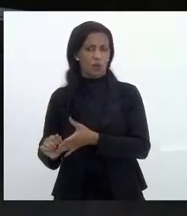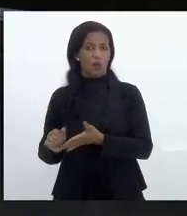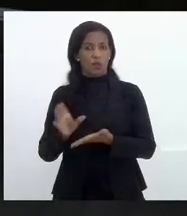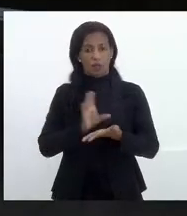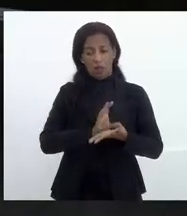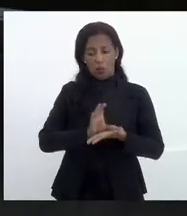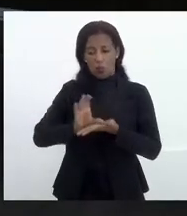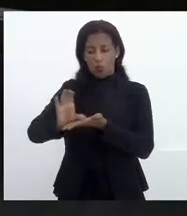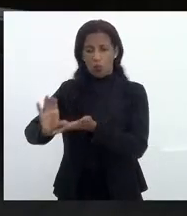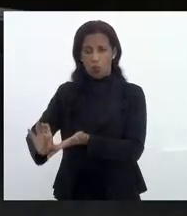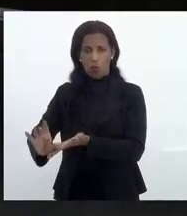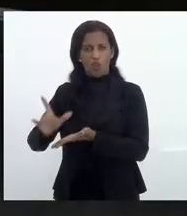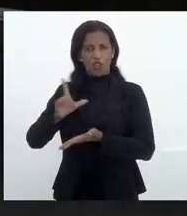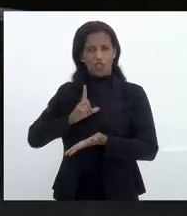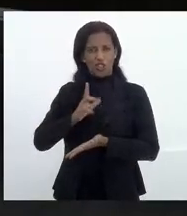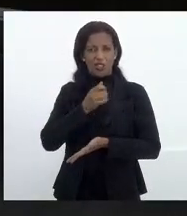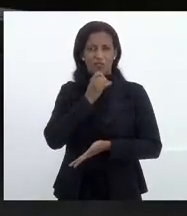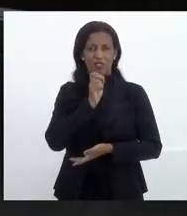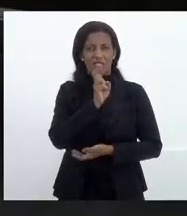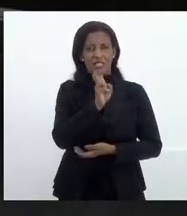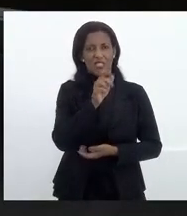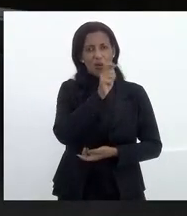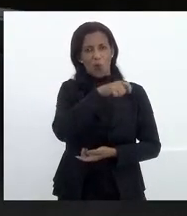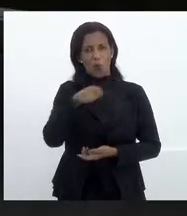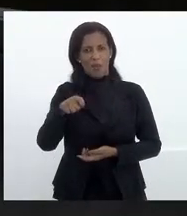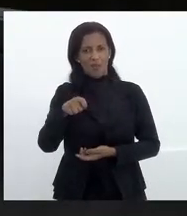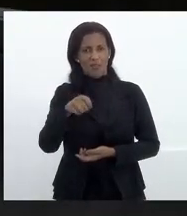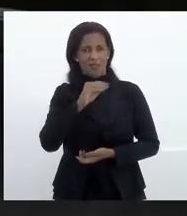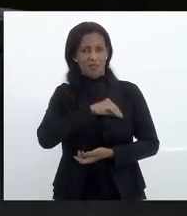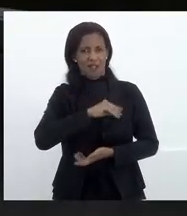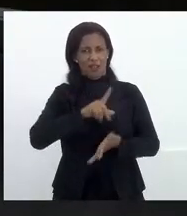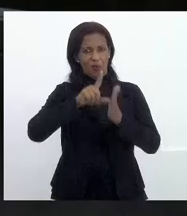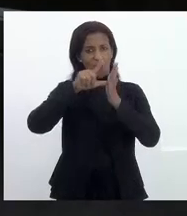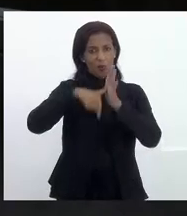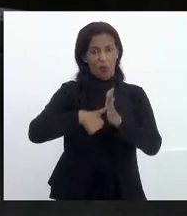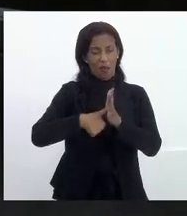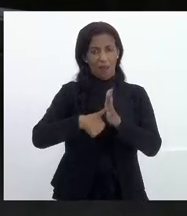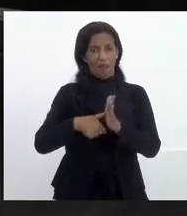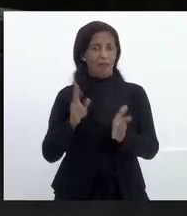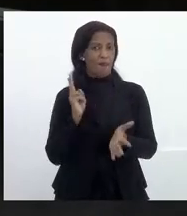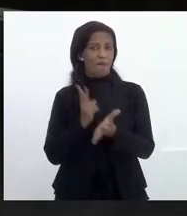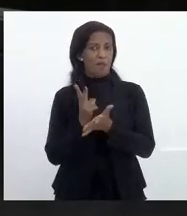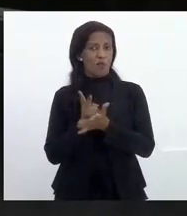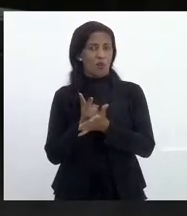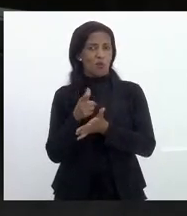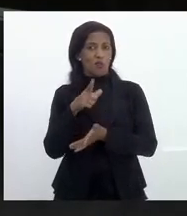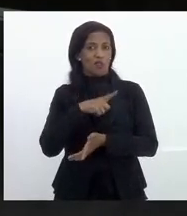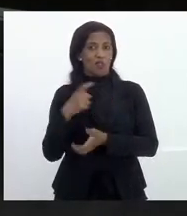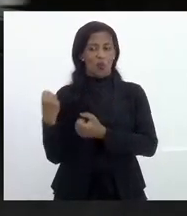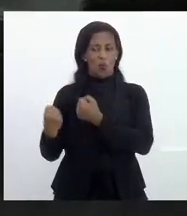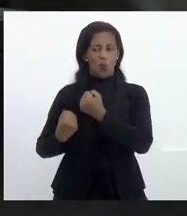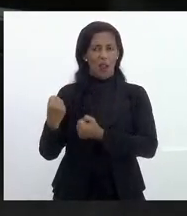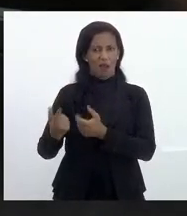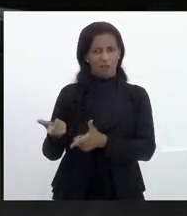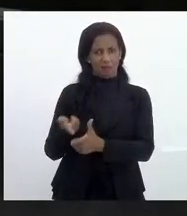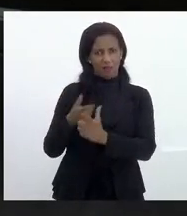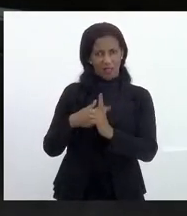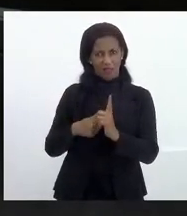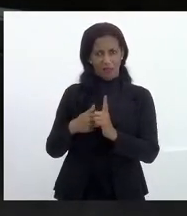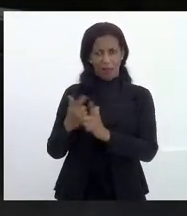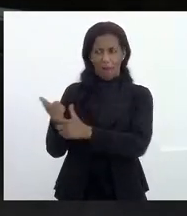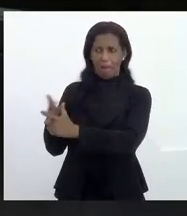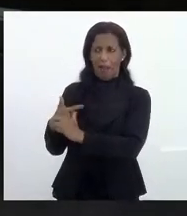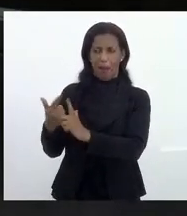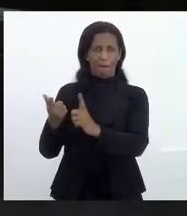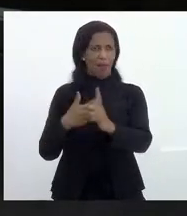recurso que você tinha você tinha cinco meses de salário atrasado é a mesma coisa você tem um carro tá devendo a